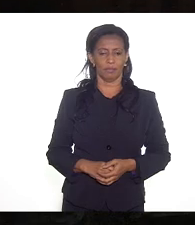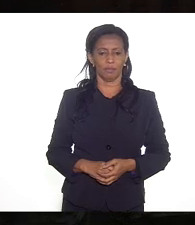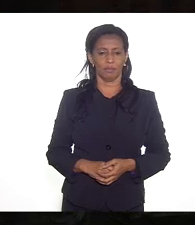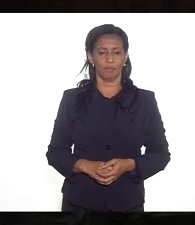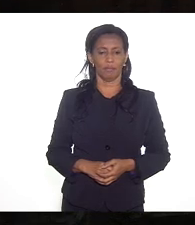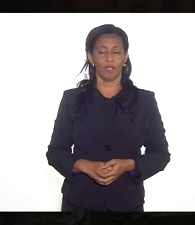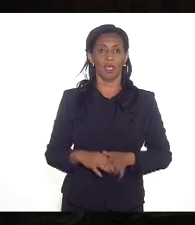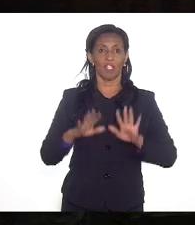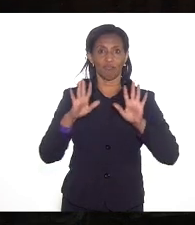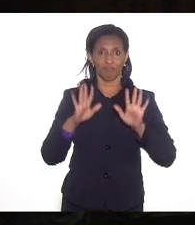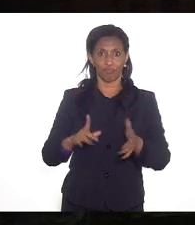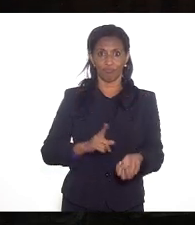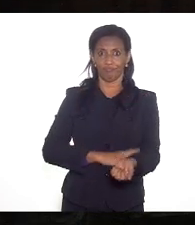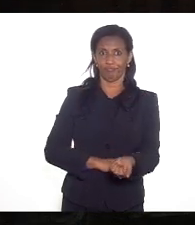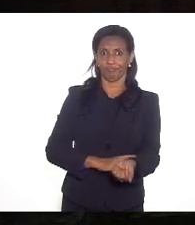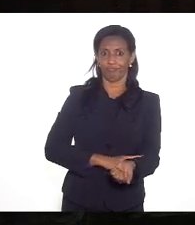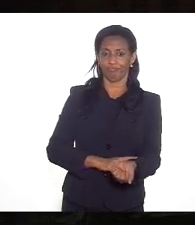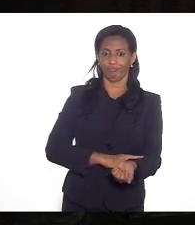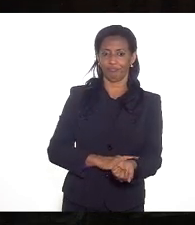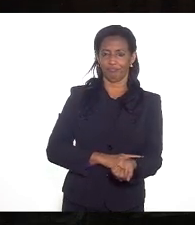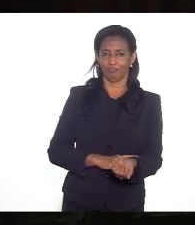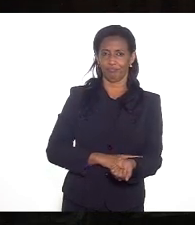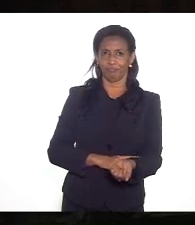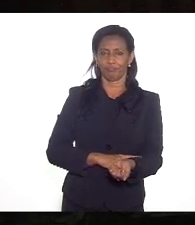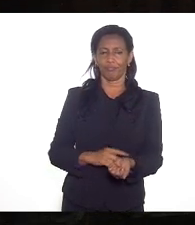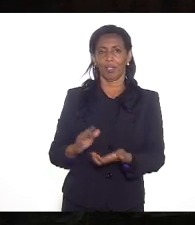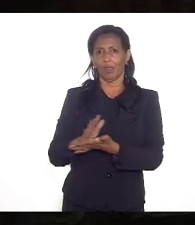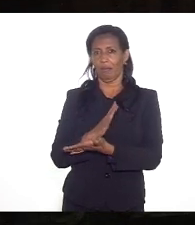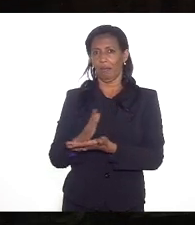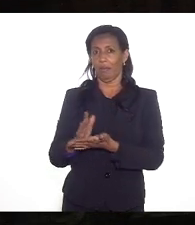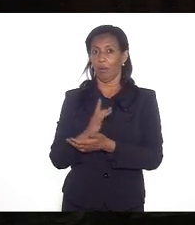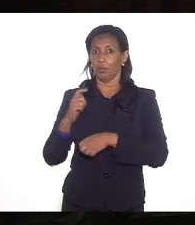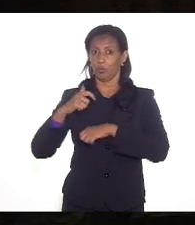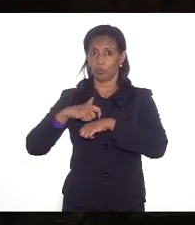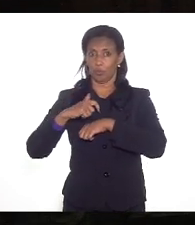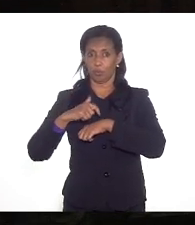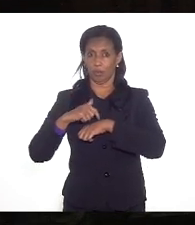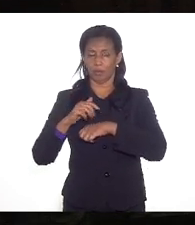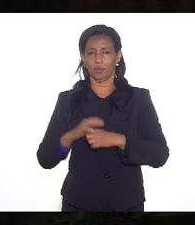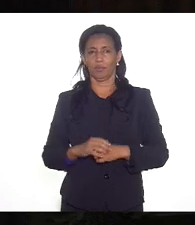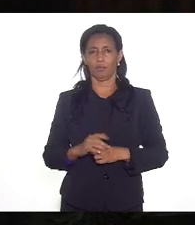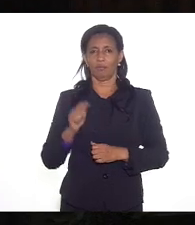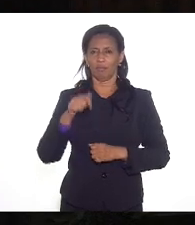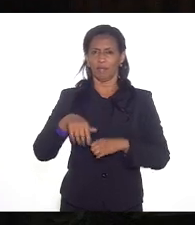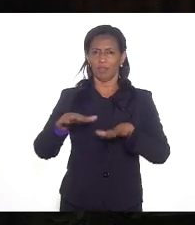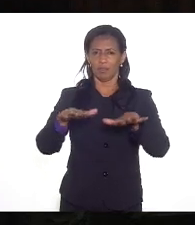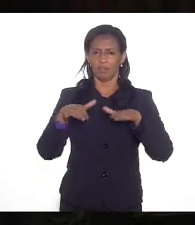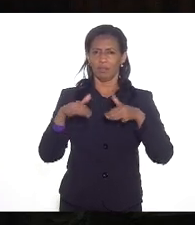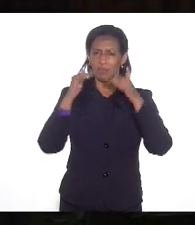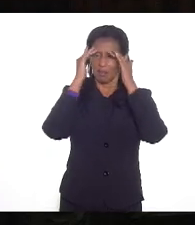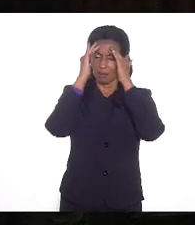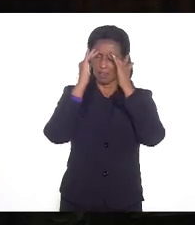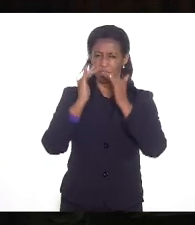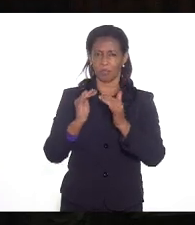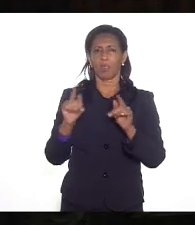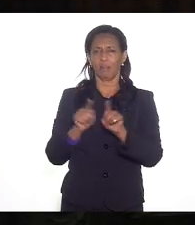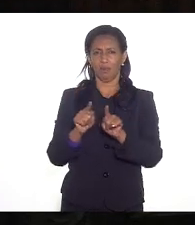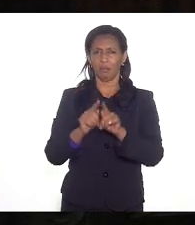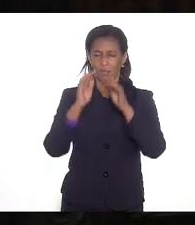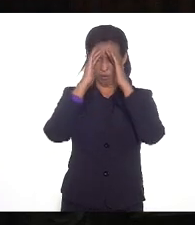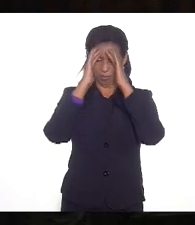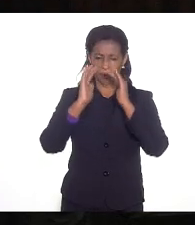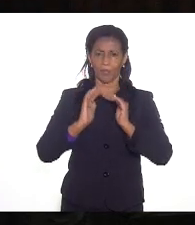eu já fiquei braba tempo em algumas situações mas nem o plenário Eu Sempre respeitei fui